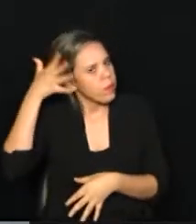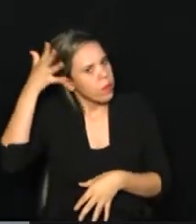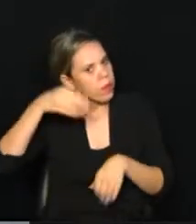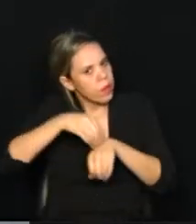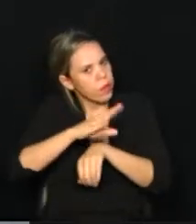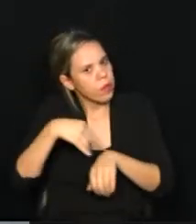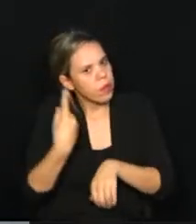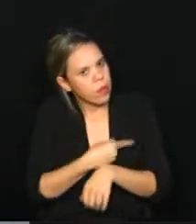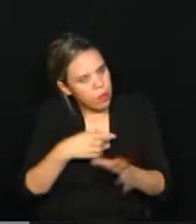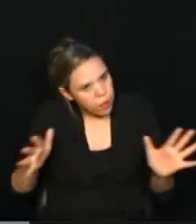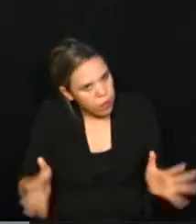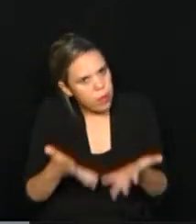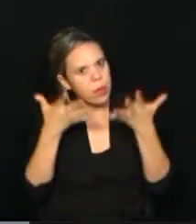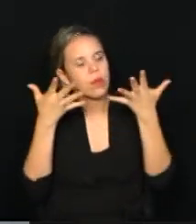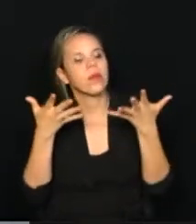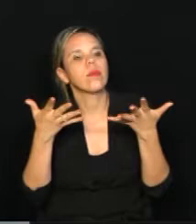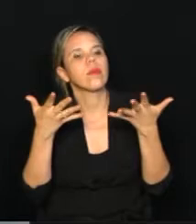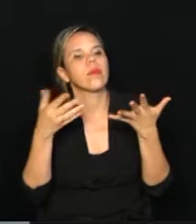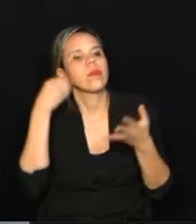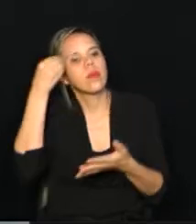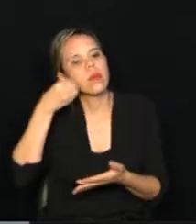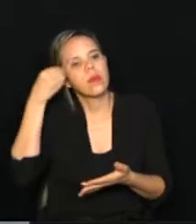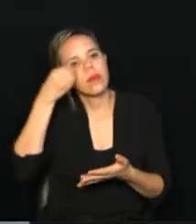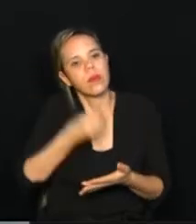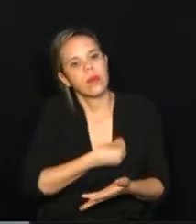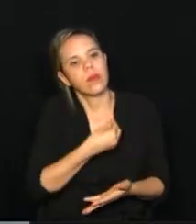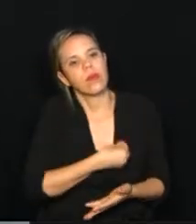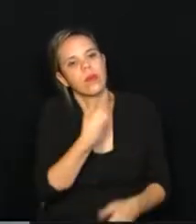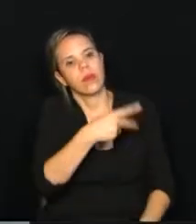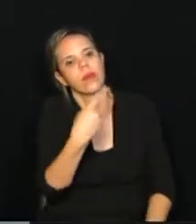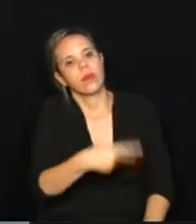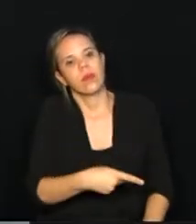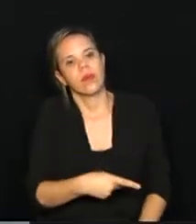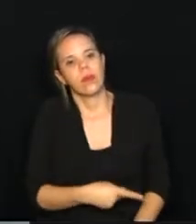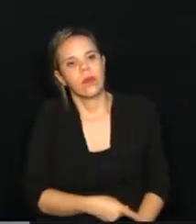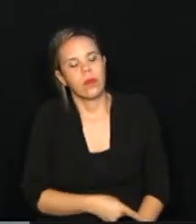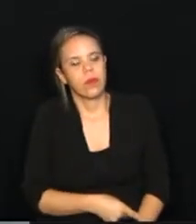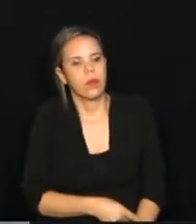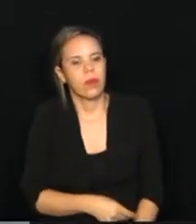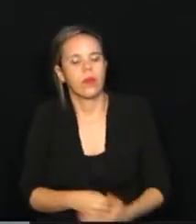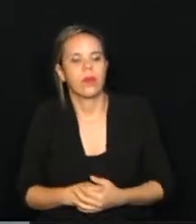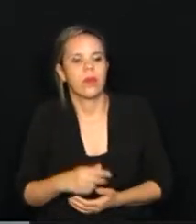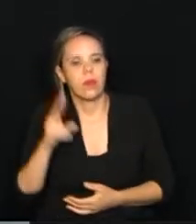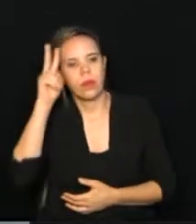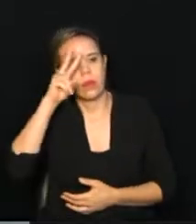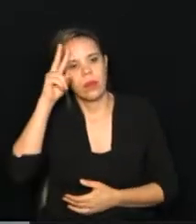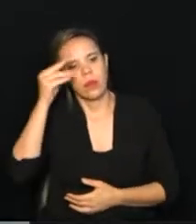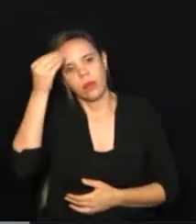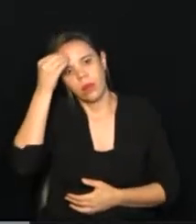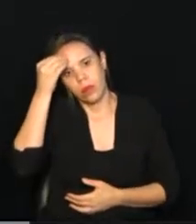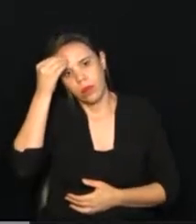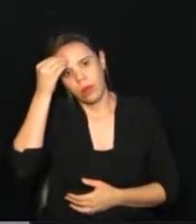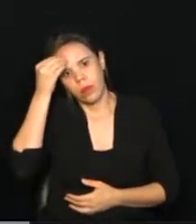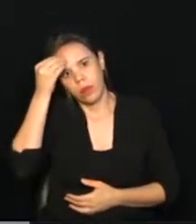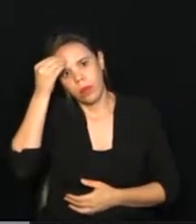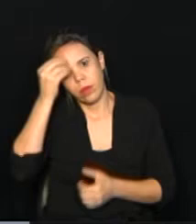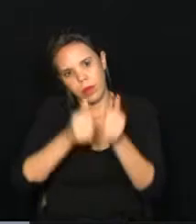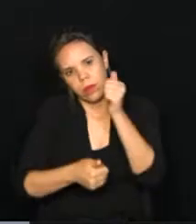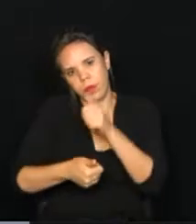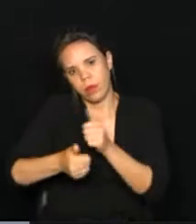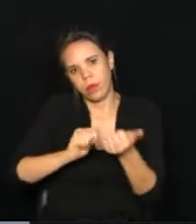gente, incentivo, contava as experiências de vida dela. E eu tenho uma história marcante, que teve um jogo que a gente